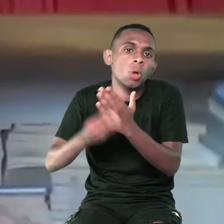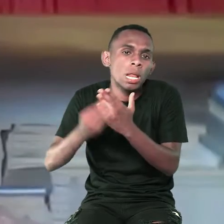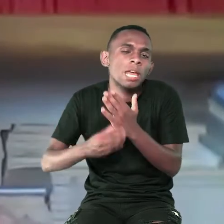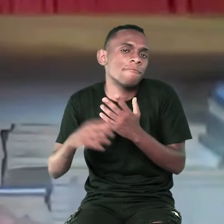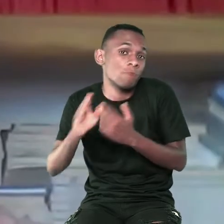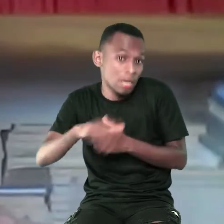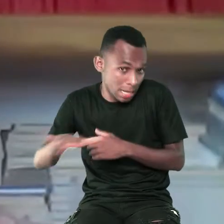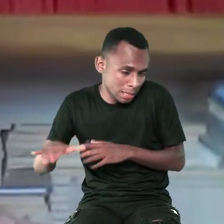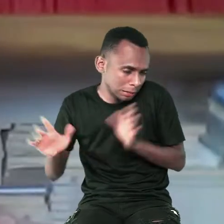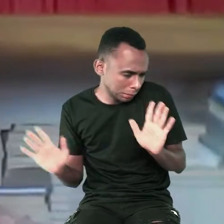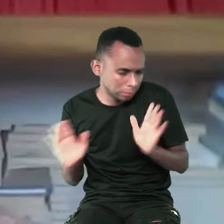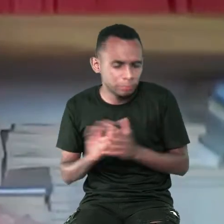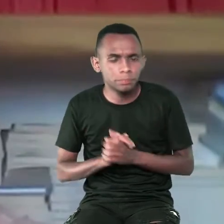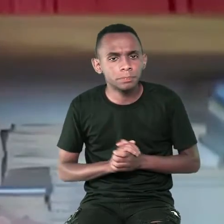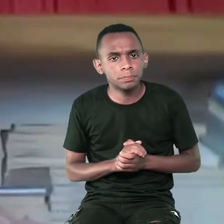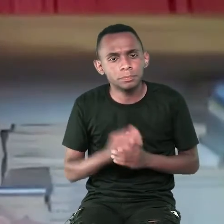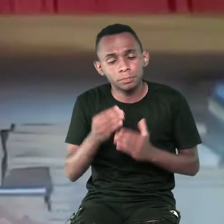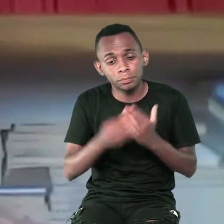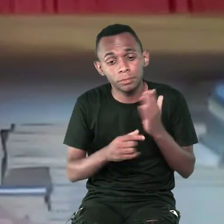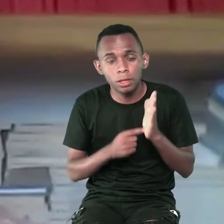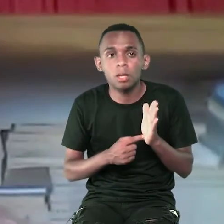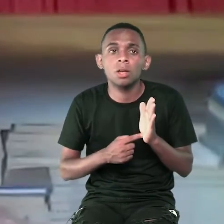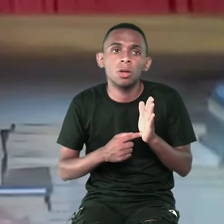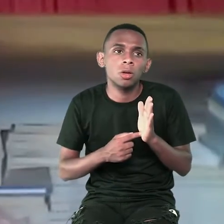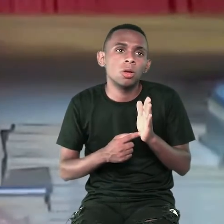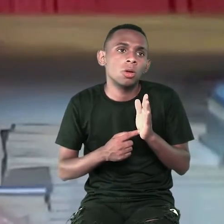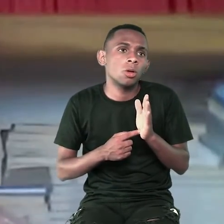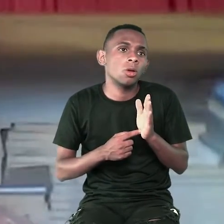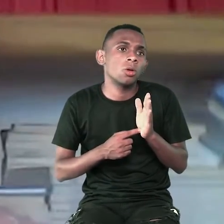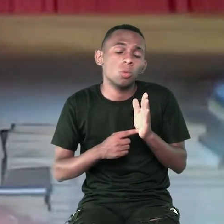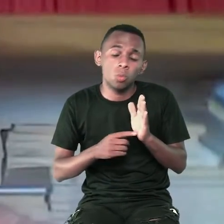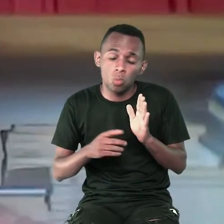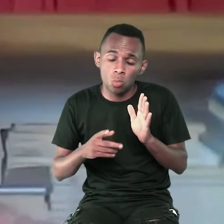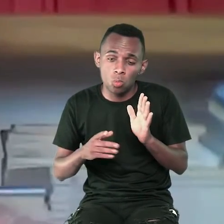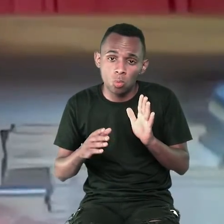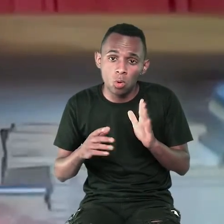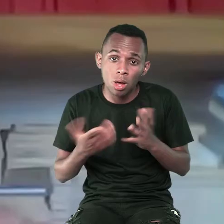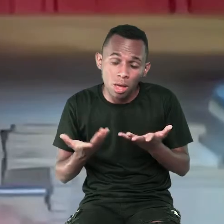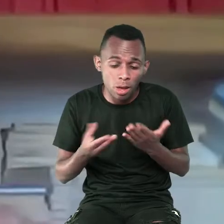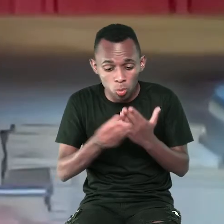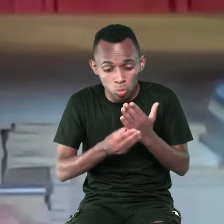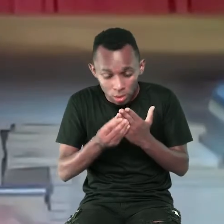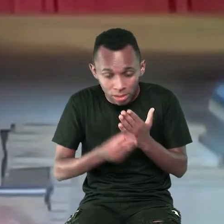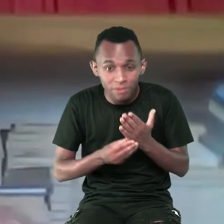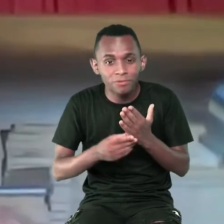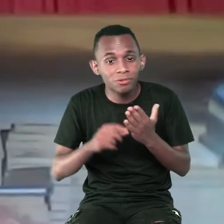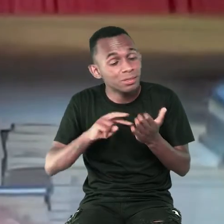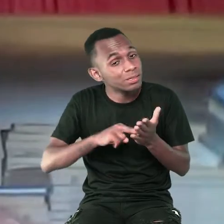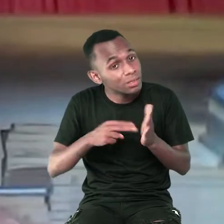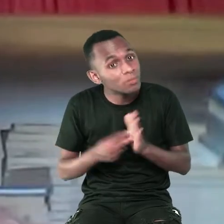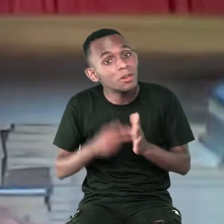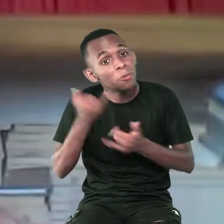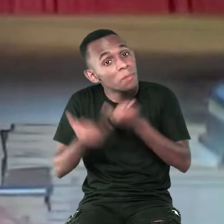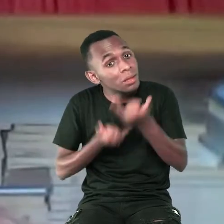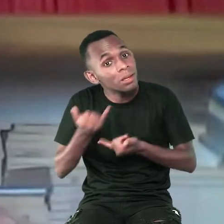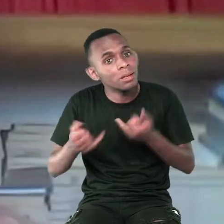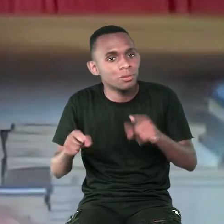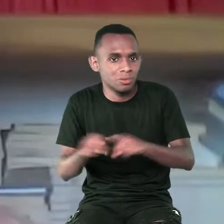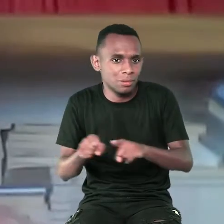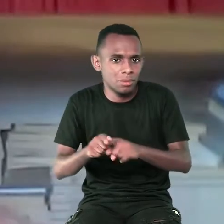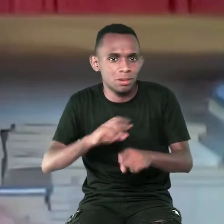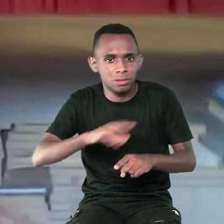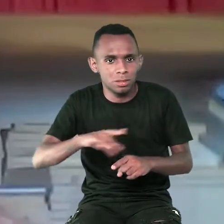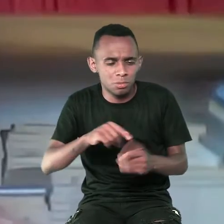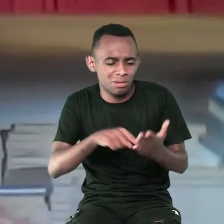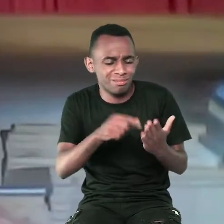infantil, eu defendo muito o livro para criança, porque o livro ele é um brinquedo também, né? O livro não pode ser visto